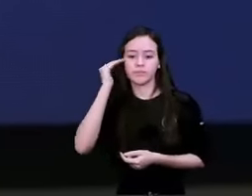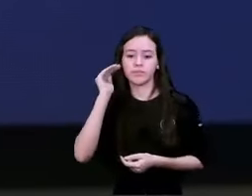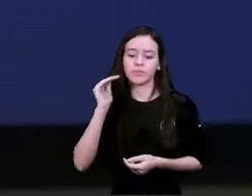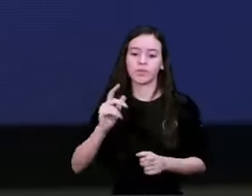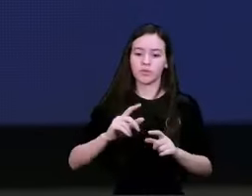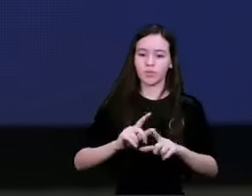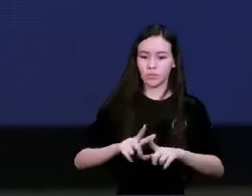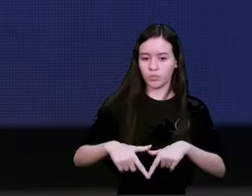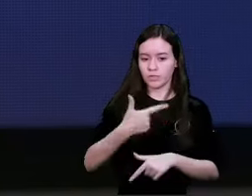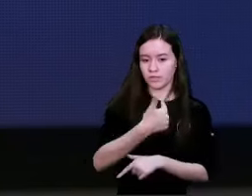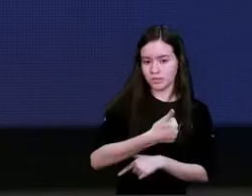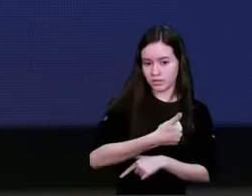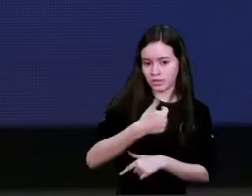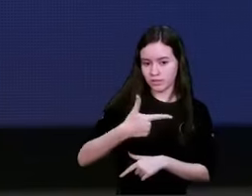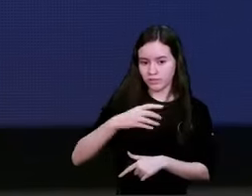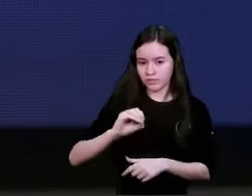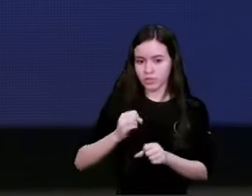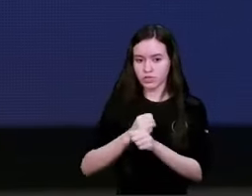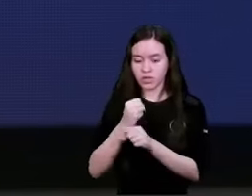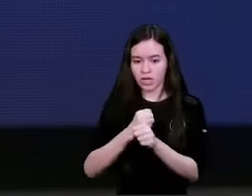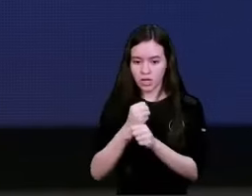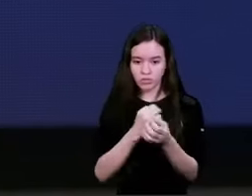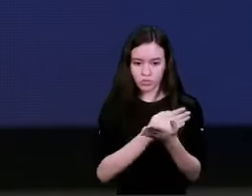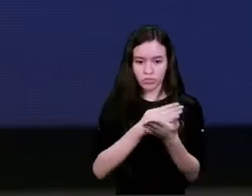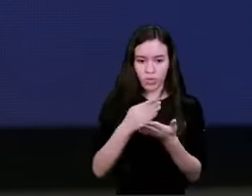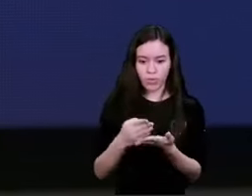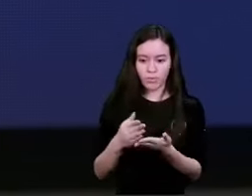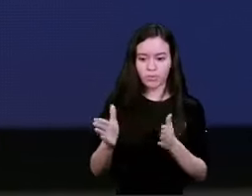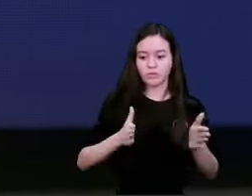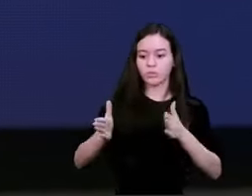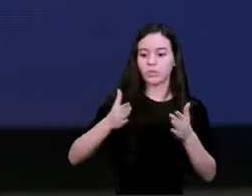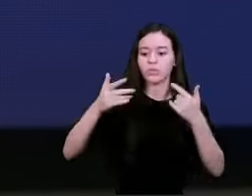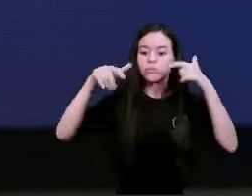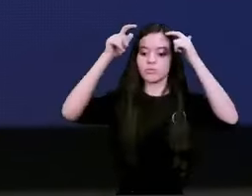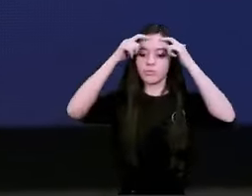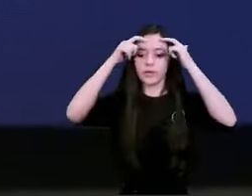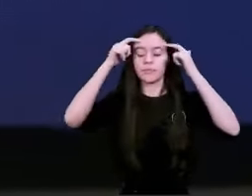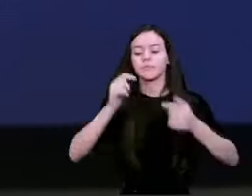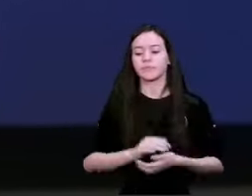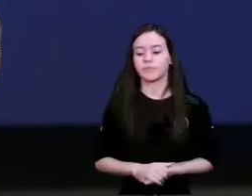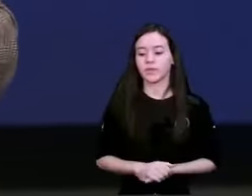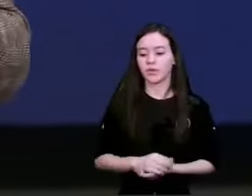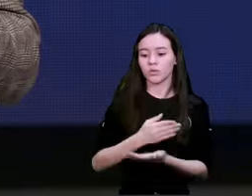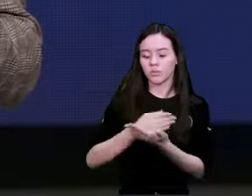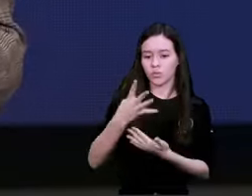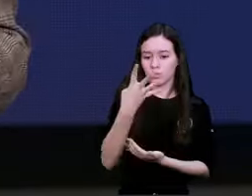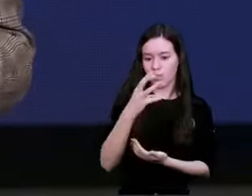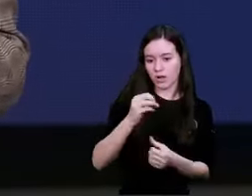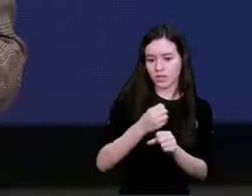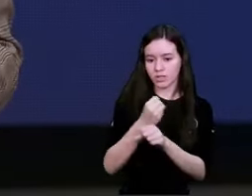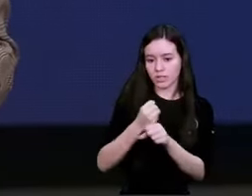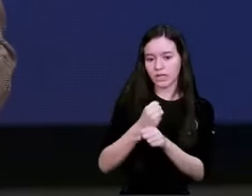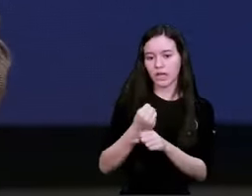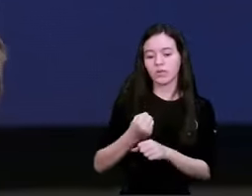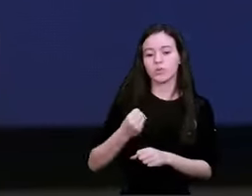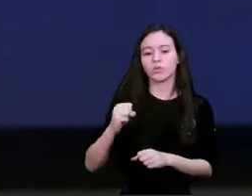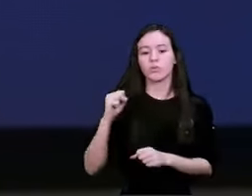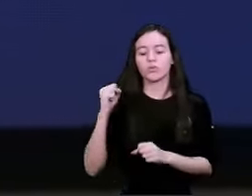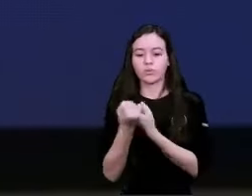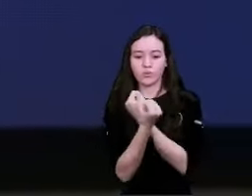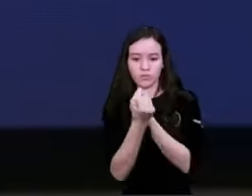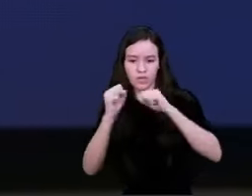os 120 anos iniciais desse período de monarquia. Inicialmente 40 anos com Saul,